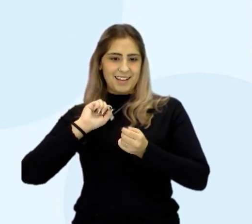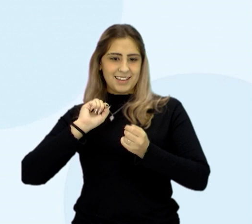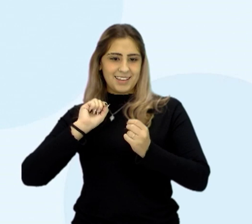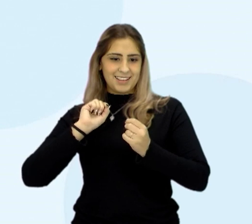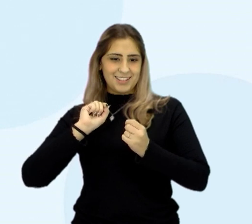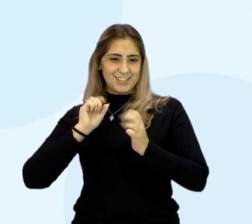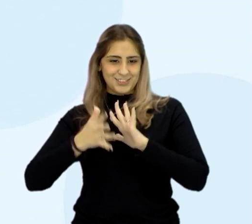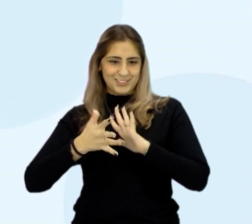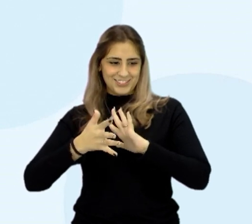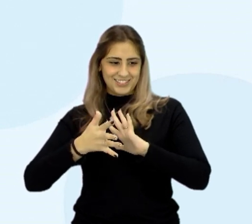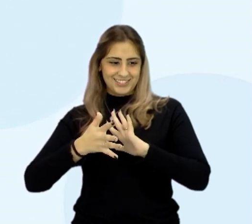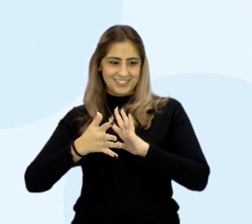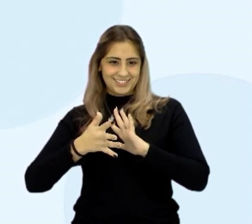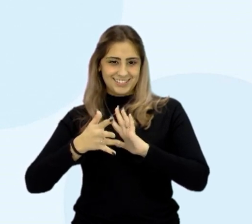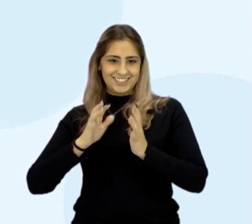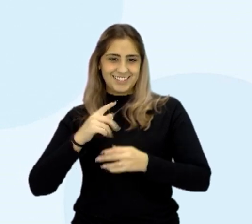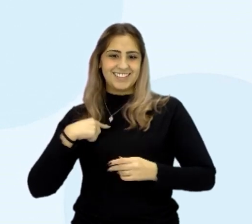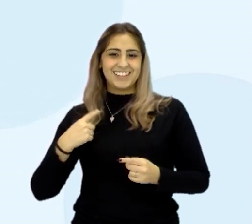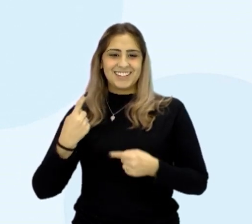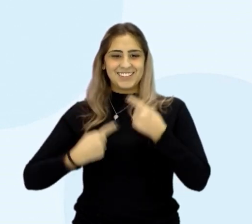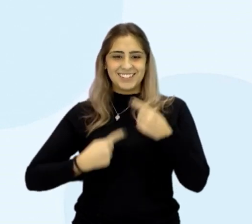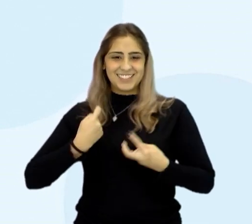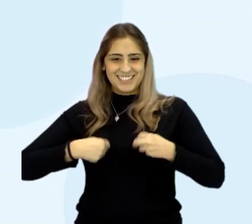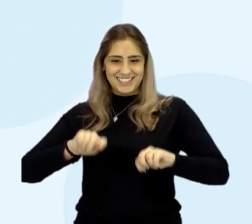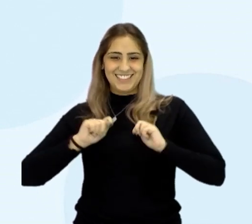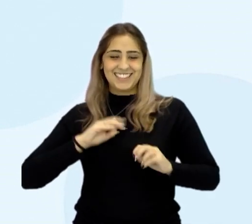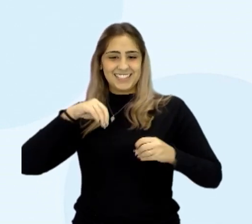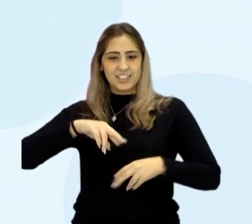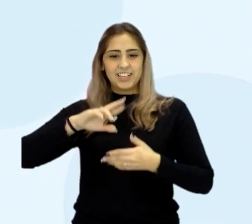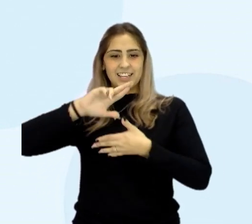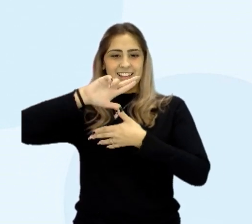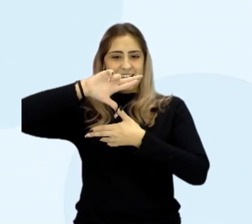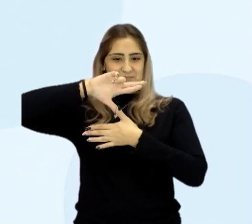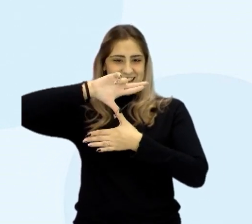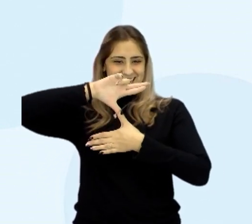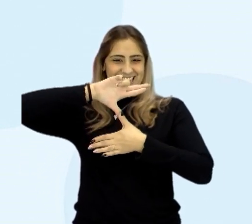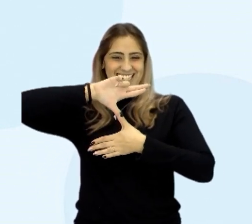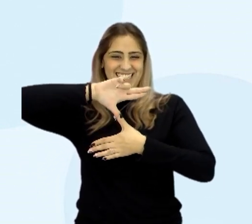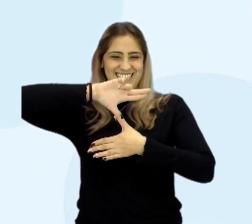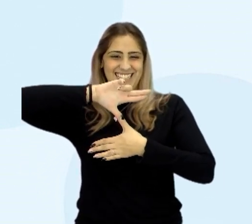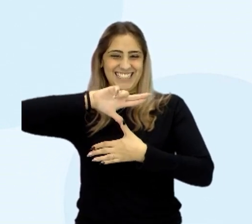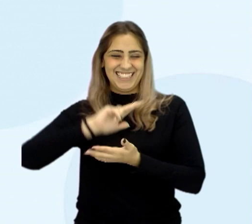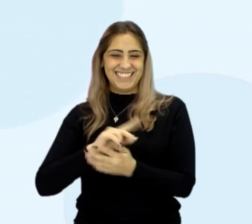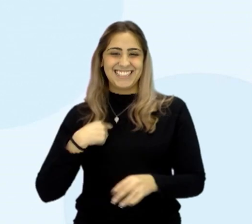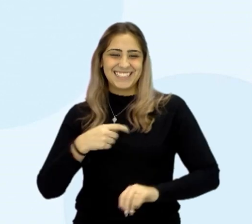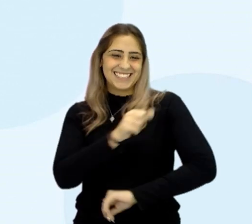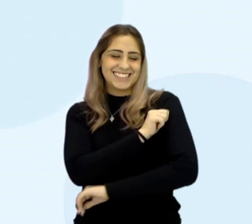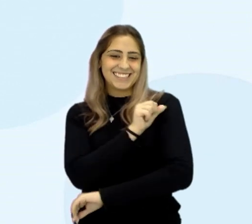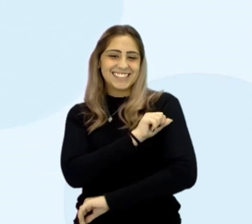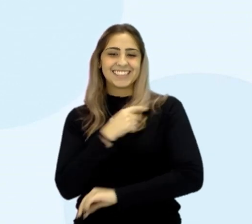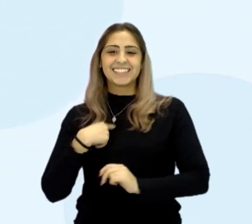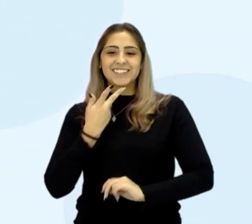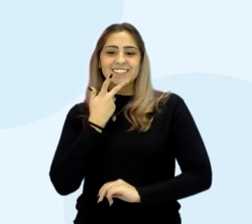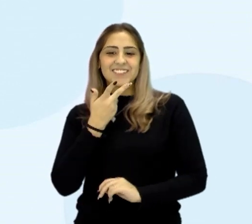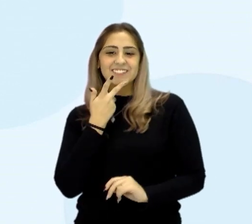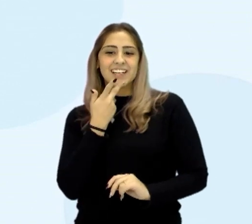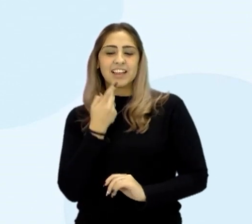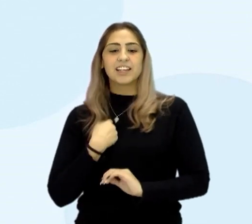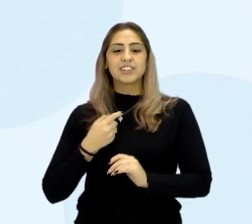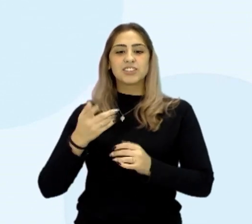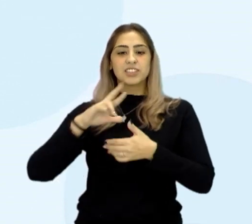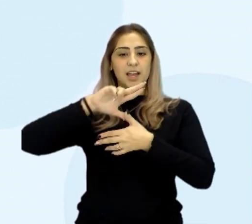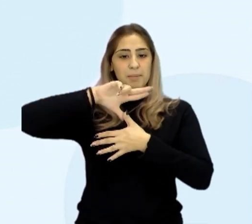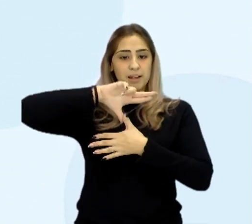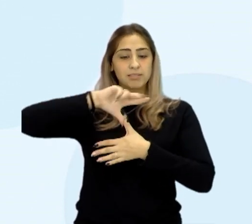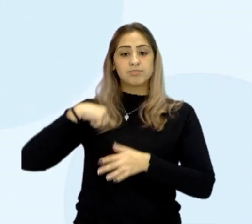a adoção de diferentes políticas econômicas na América Latina. E assim, né, no ano, quando a gente fala de América Latina,